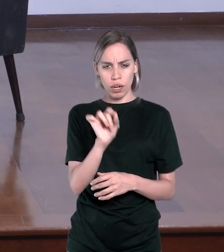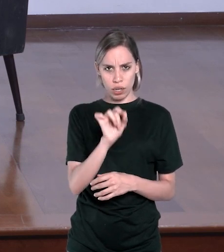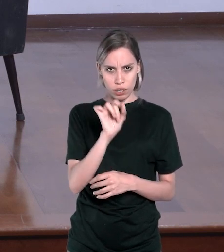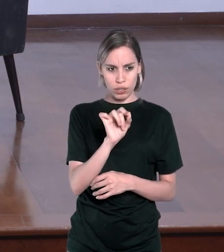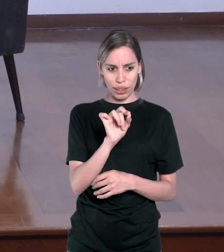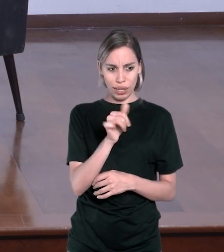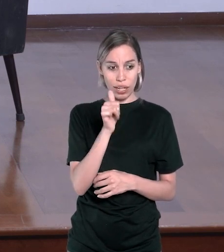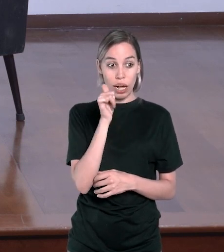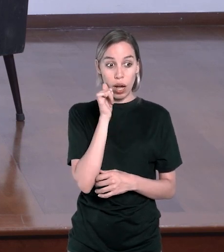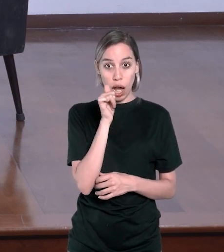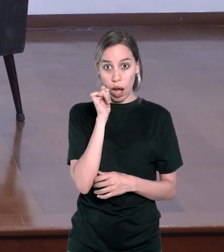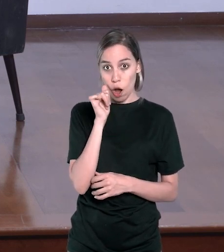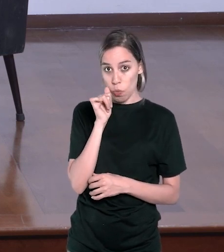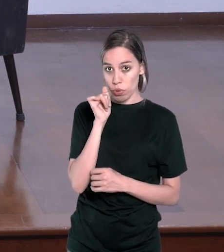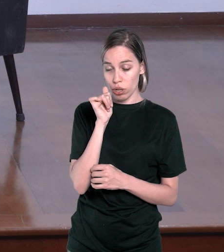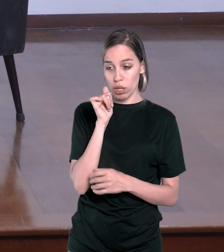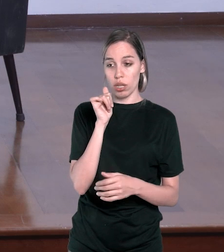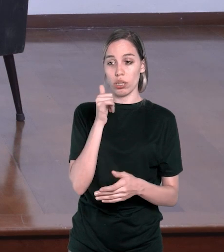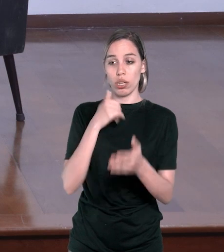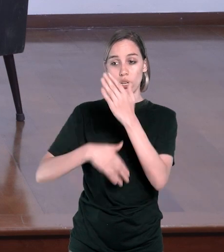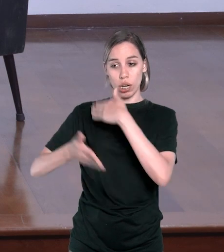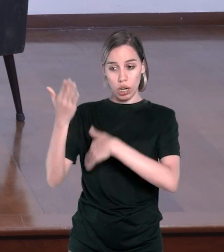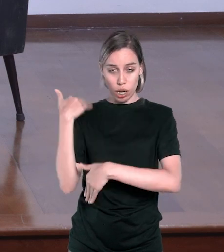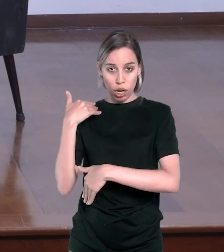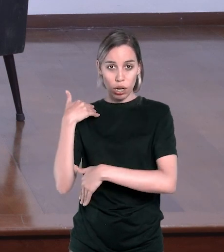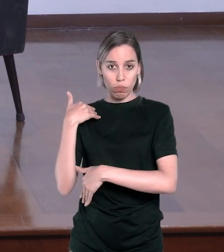vida dessas mulheres, assim, 2 gerações antes de mim, era muito mais